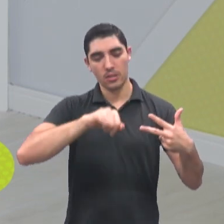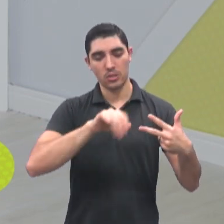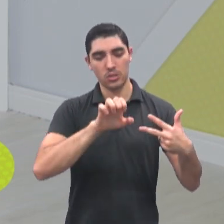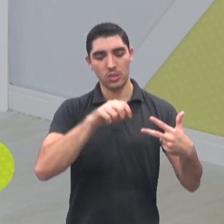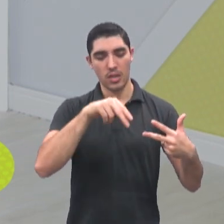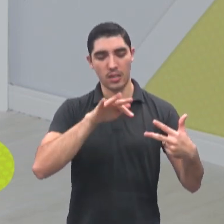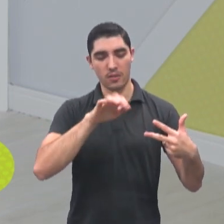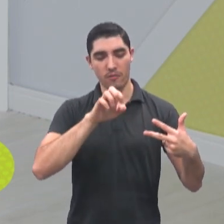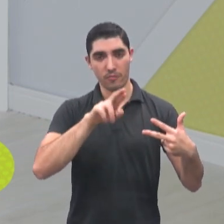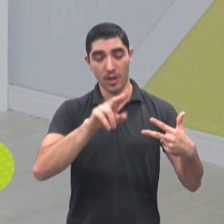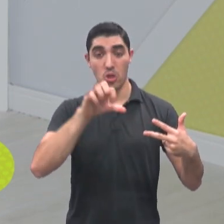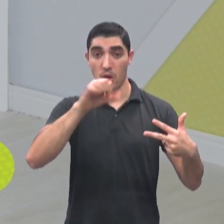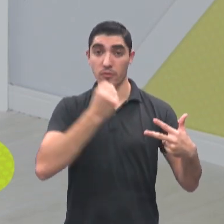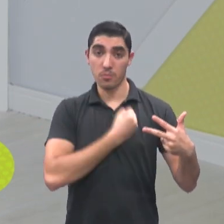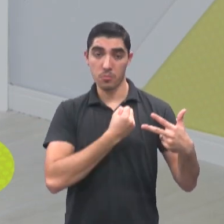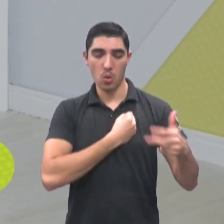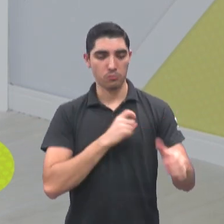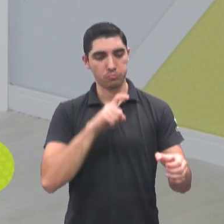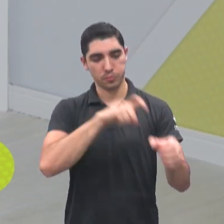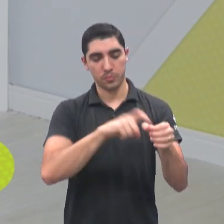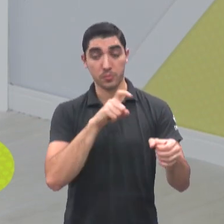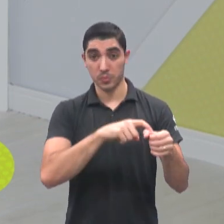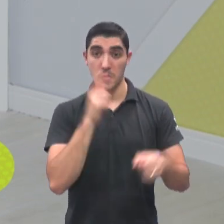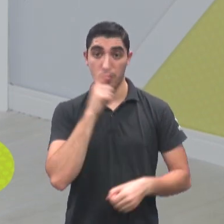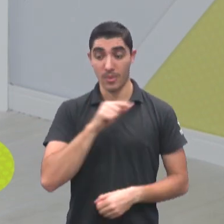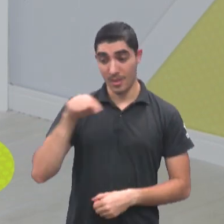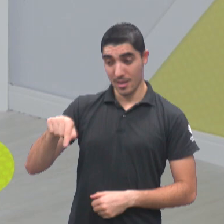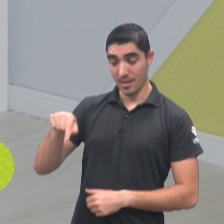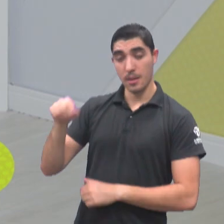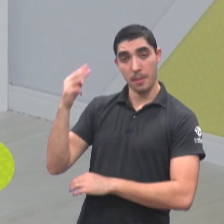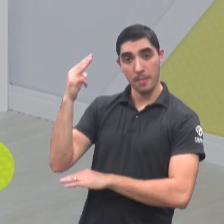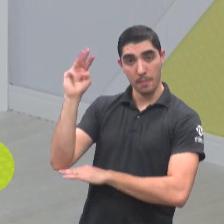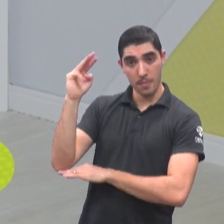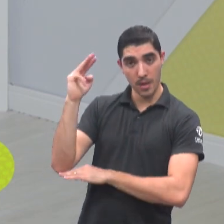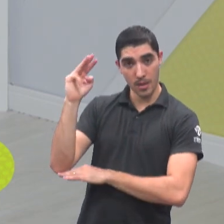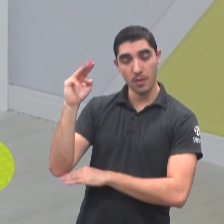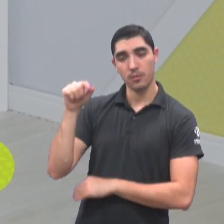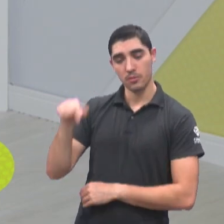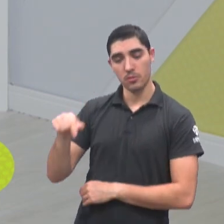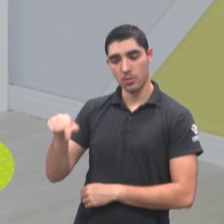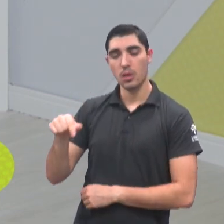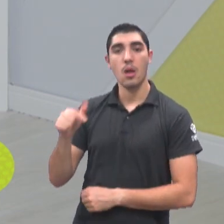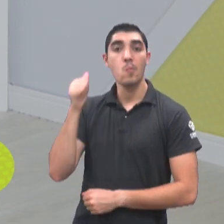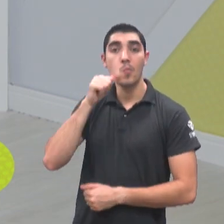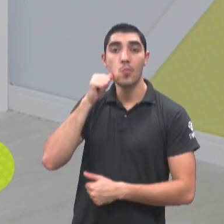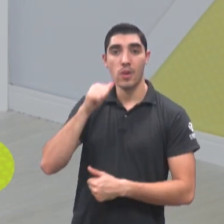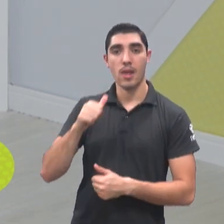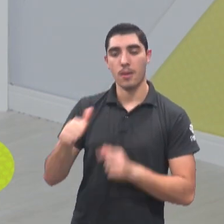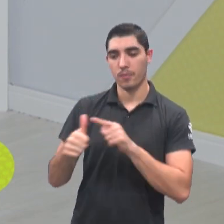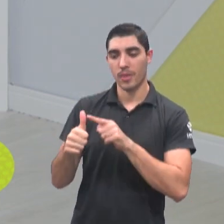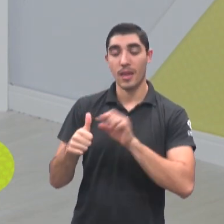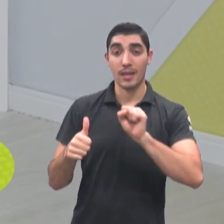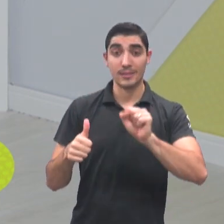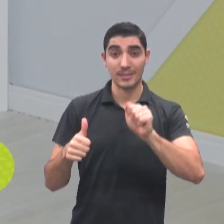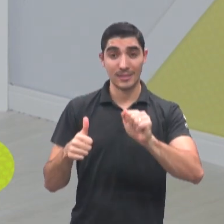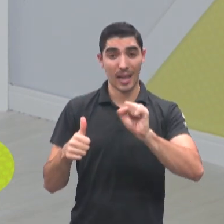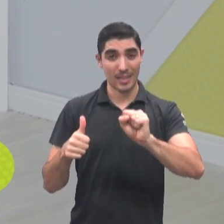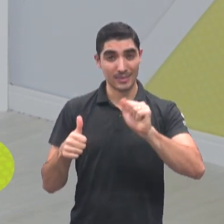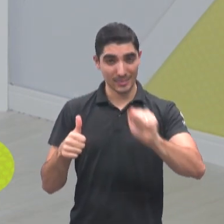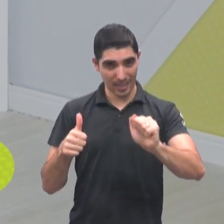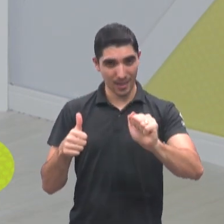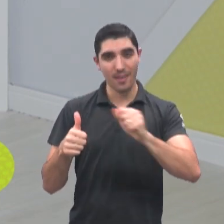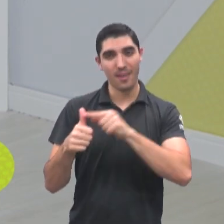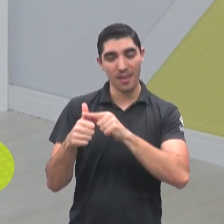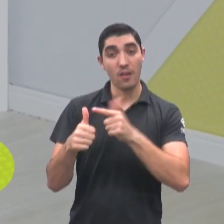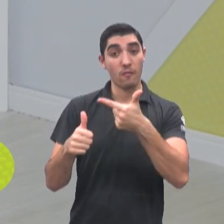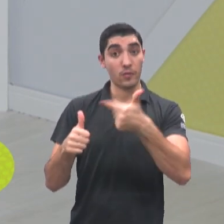com 9 pontos, 4 rebotes e uma assistência. Pelo lado da equipe do Sampaio, a Sassá, jogadora de seleção brasileira e tudo mais,